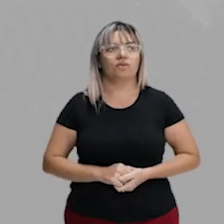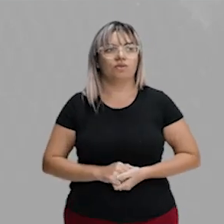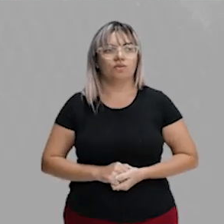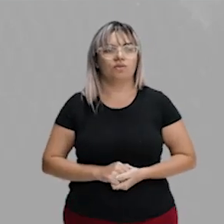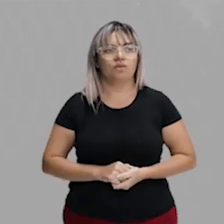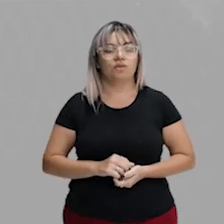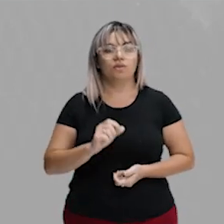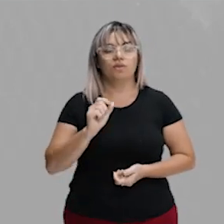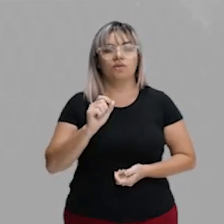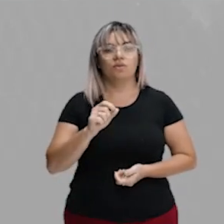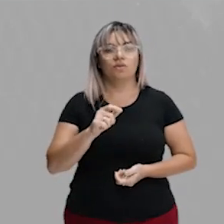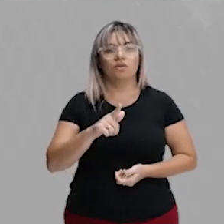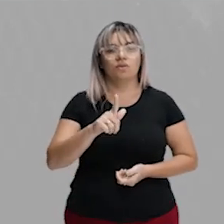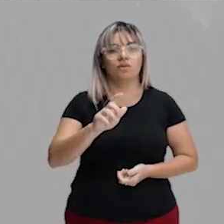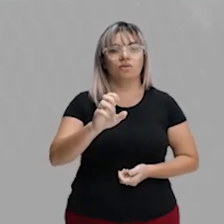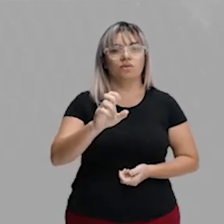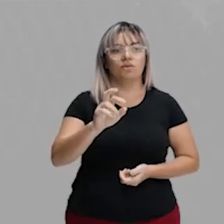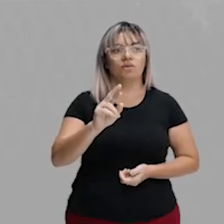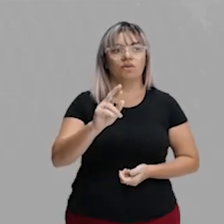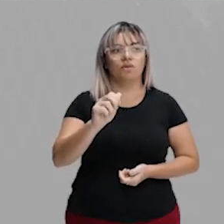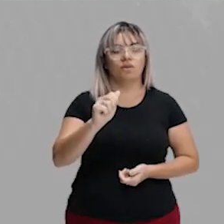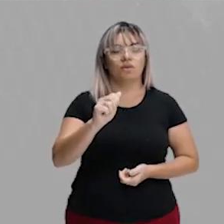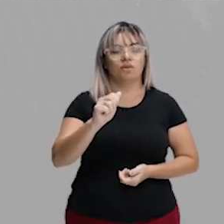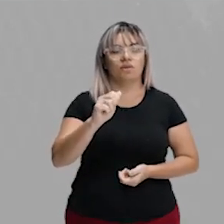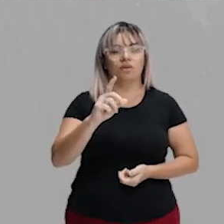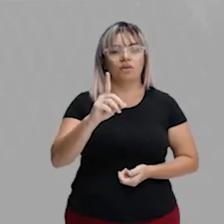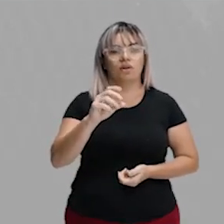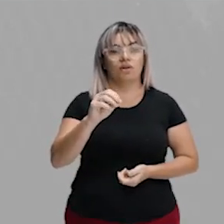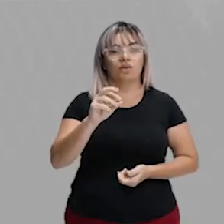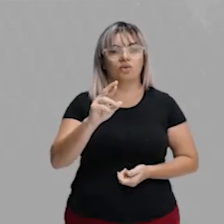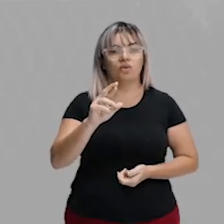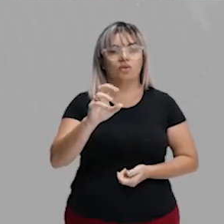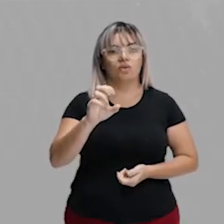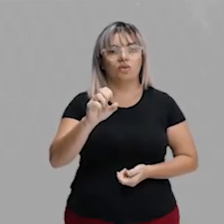O que são geradores?